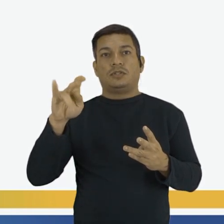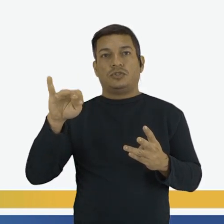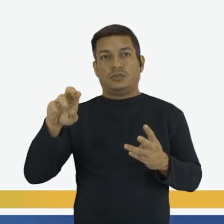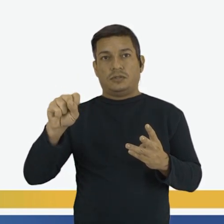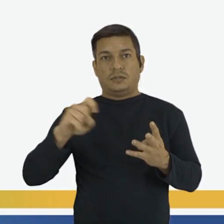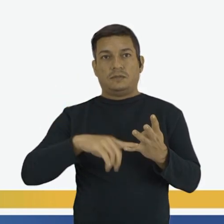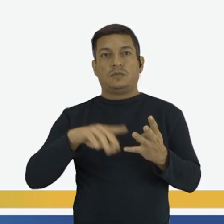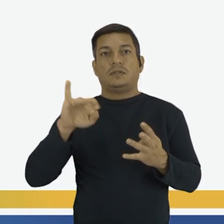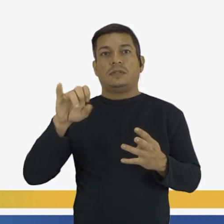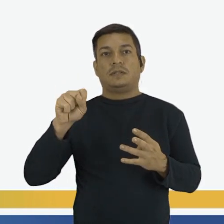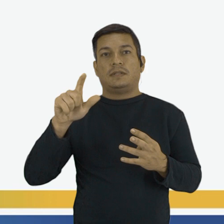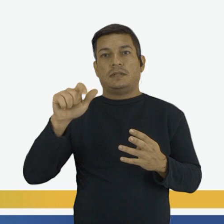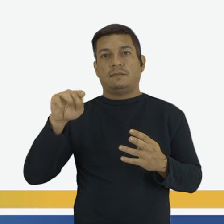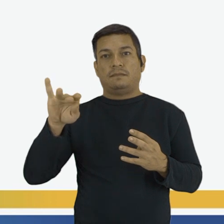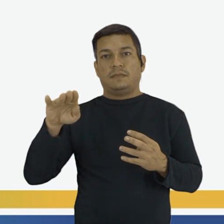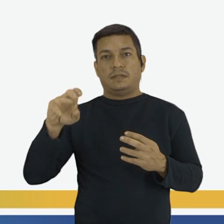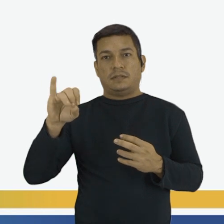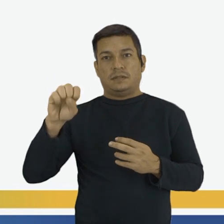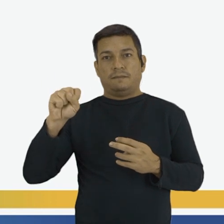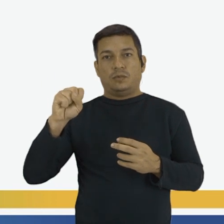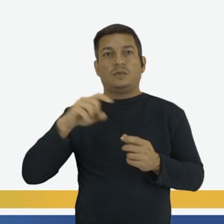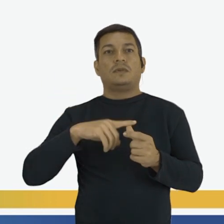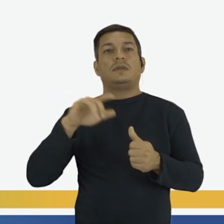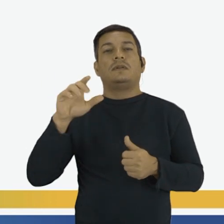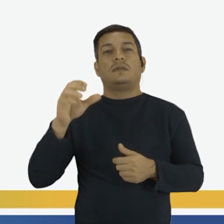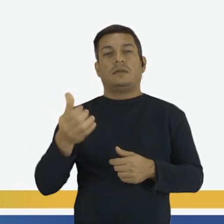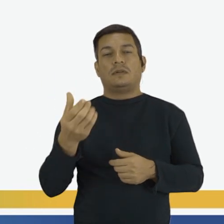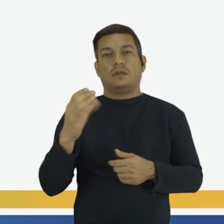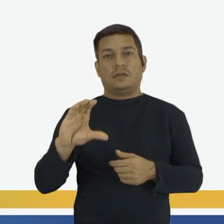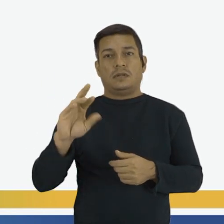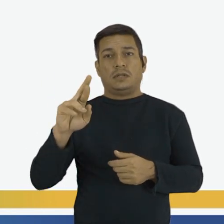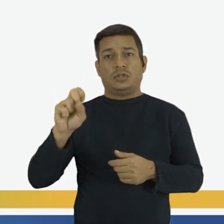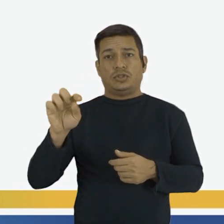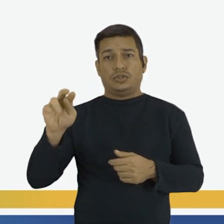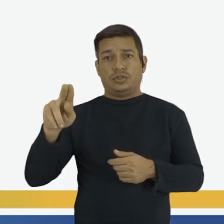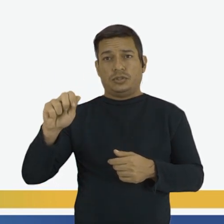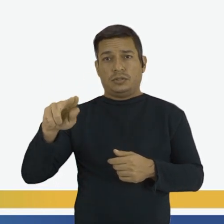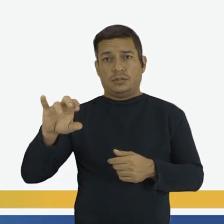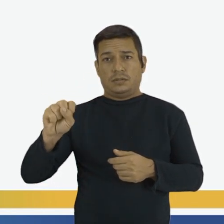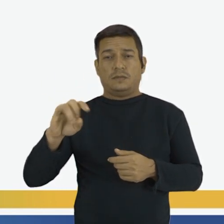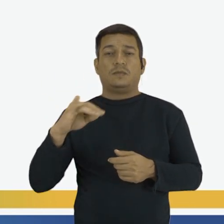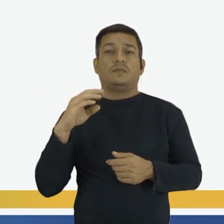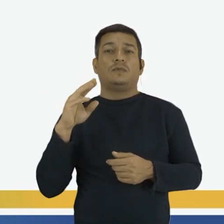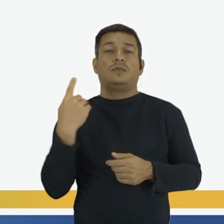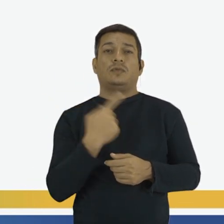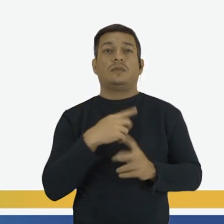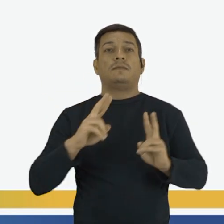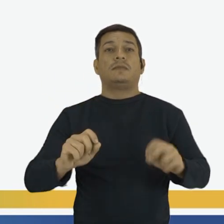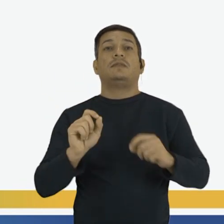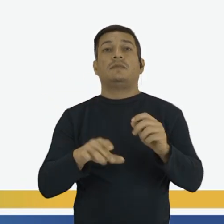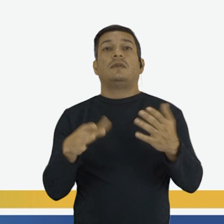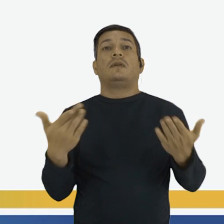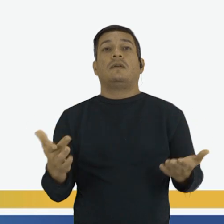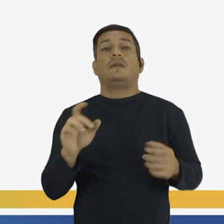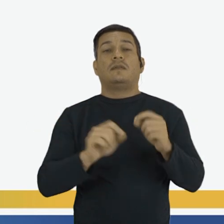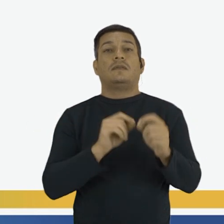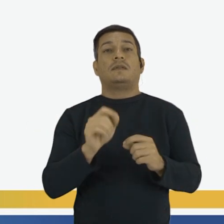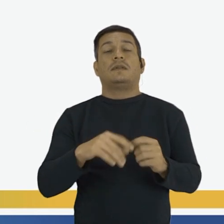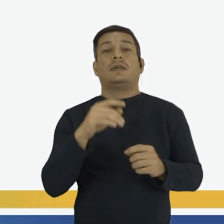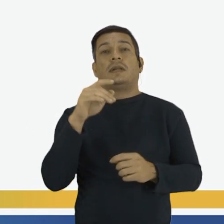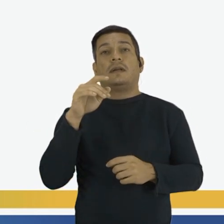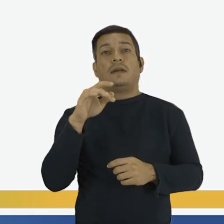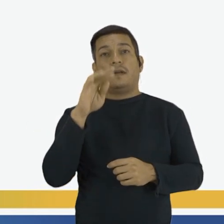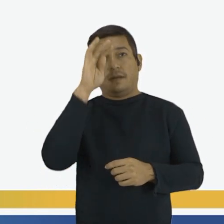o islamismo e o cristianismo. Nós vamos identificar aqui qual a tradição